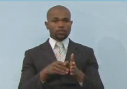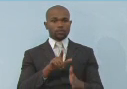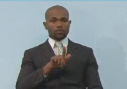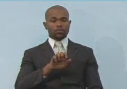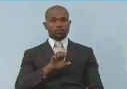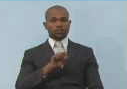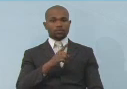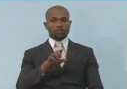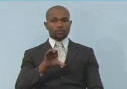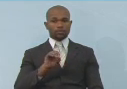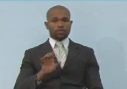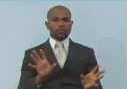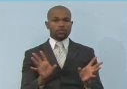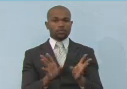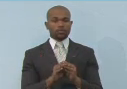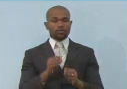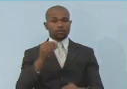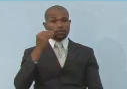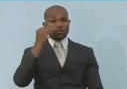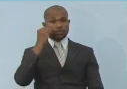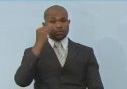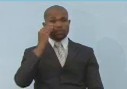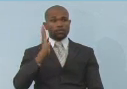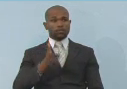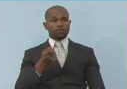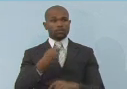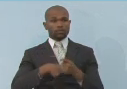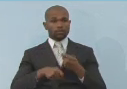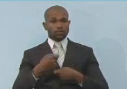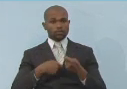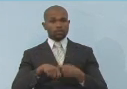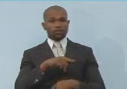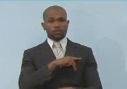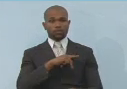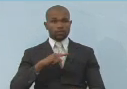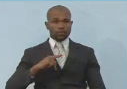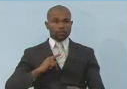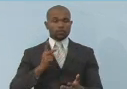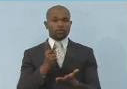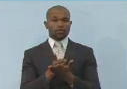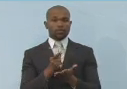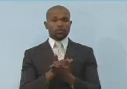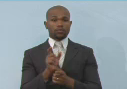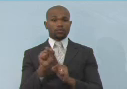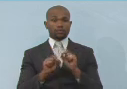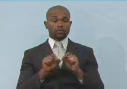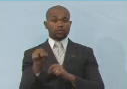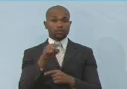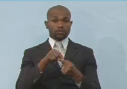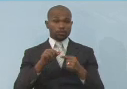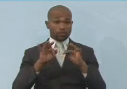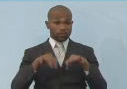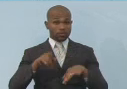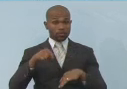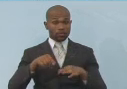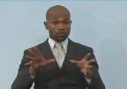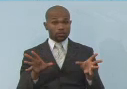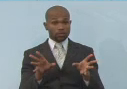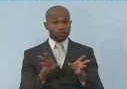resultados, né, buscando na administração pública sempre o objetivo fim, o resultado.